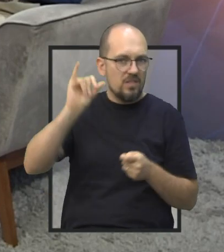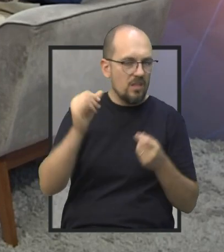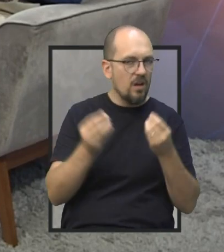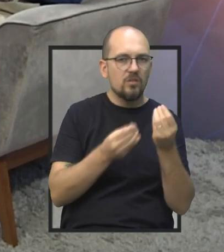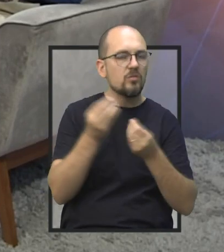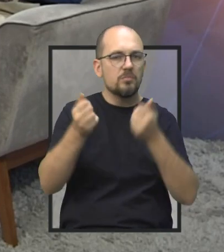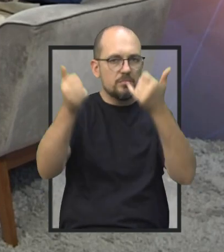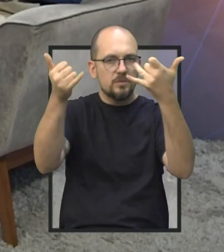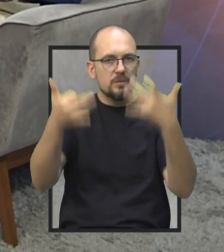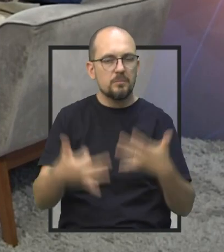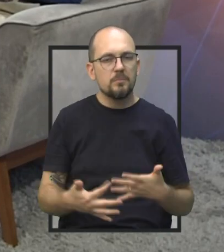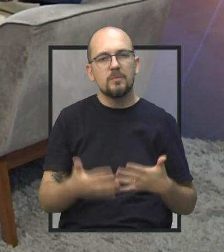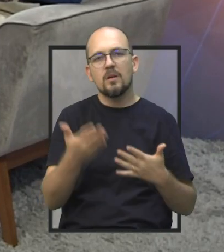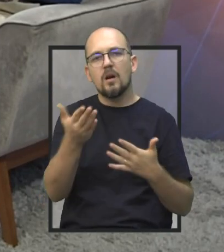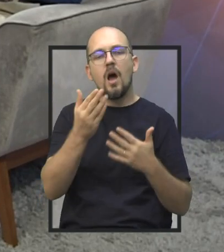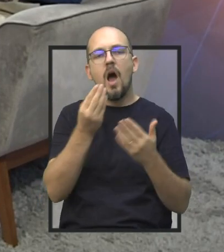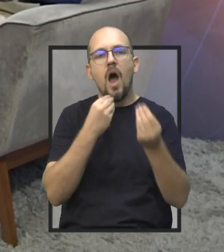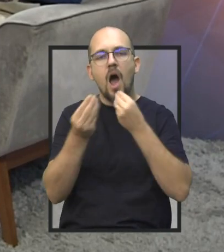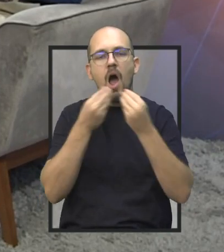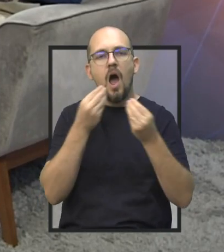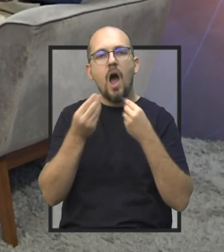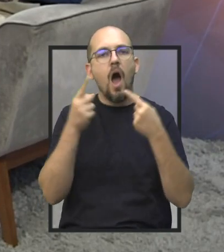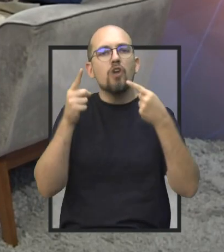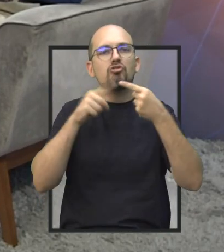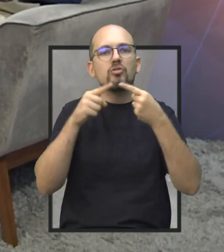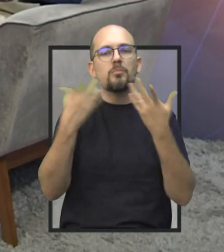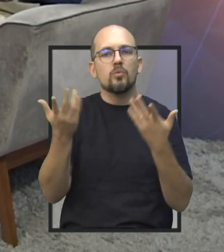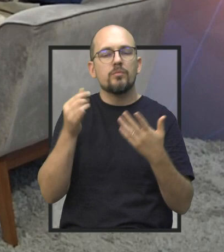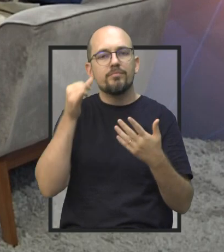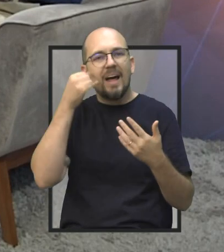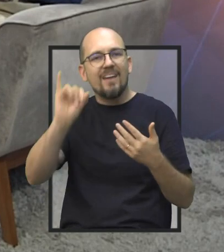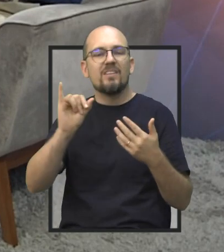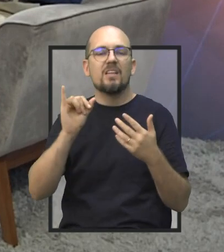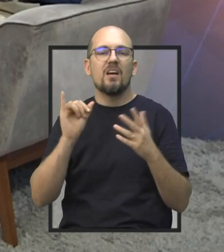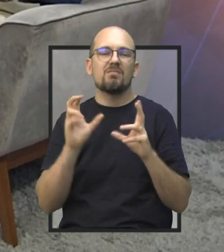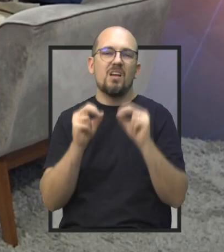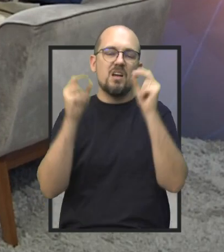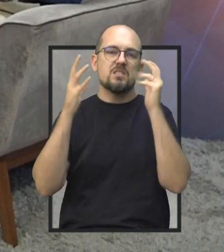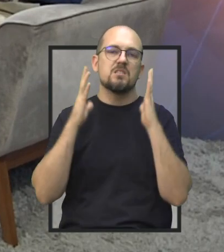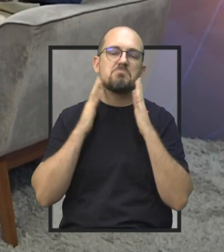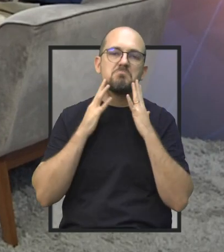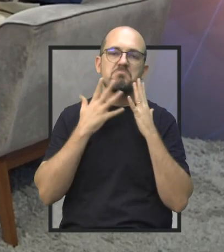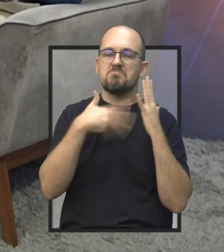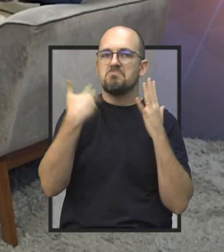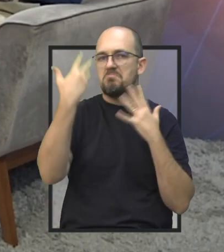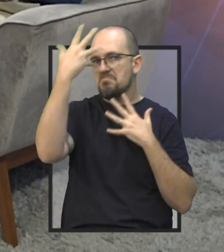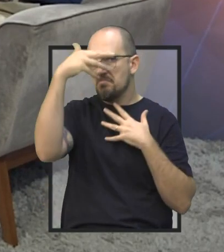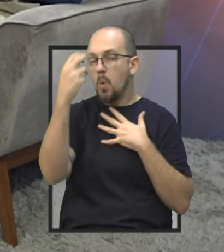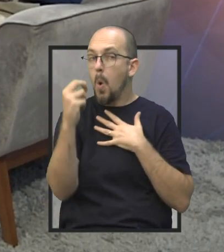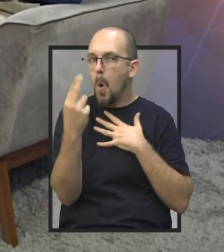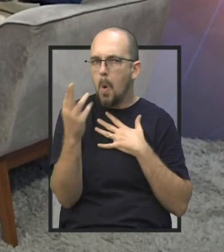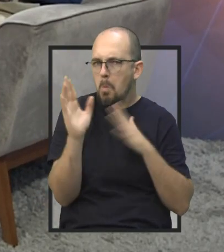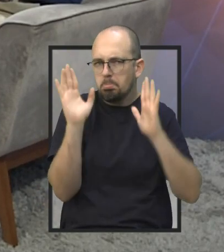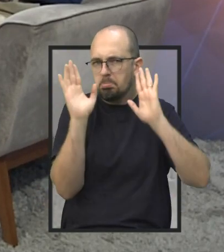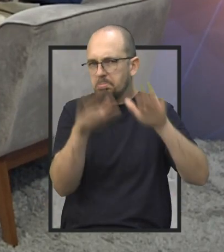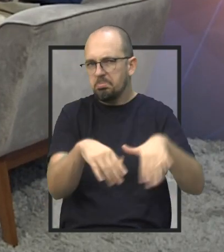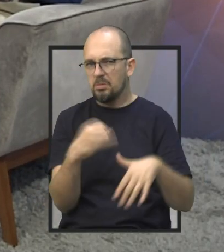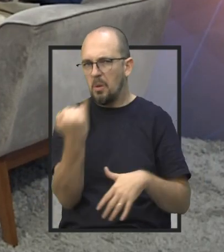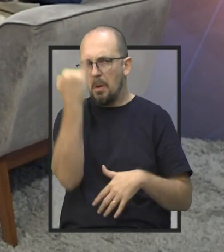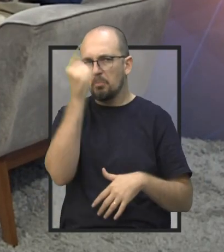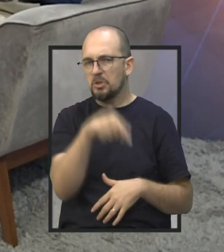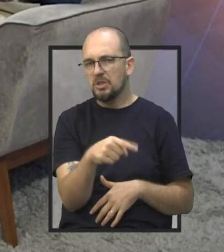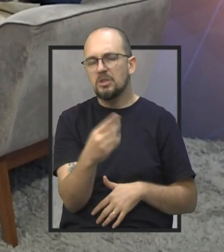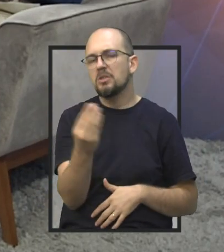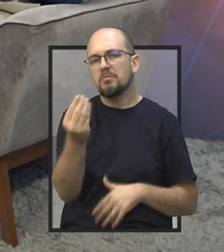excessivo desses alimentos, para evitar o câncer da cabeça e do pescoço, ou não é algo que a população precisa se